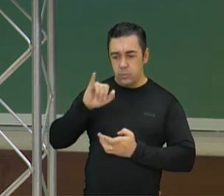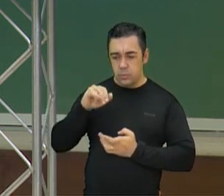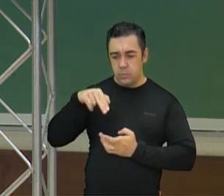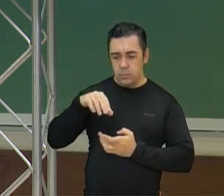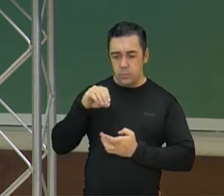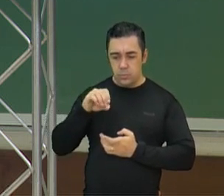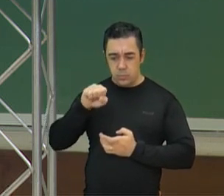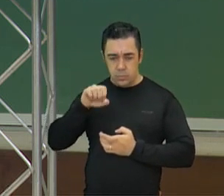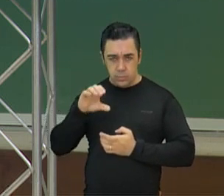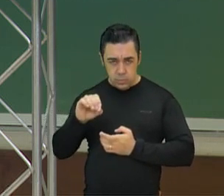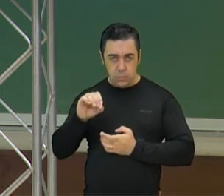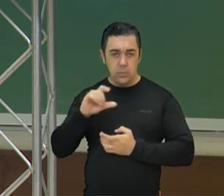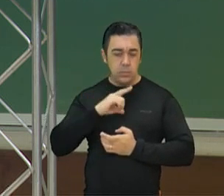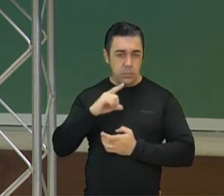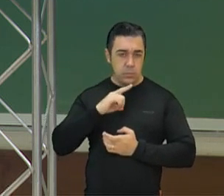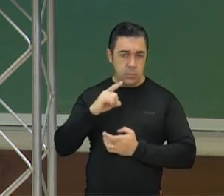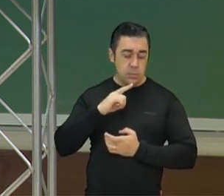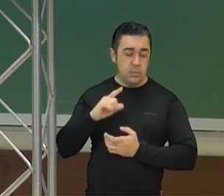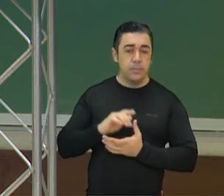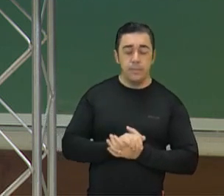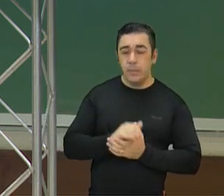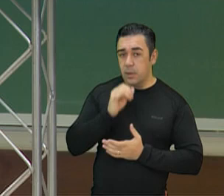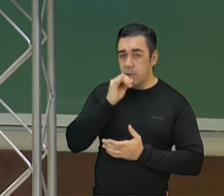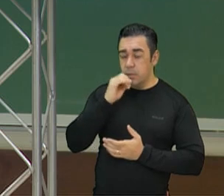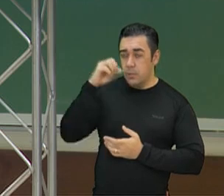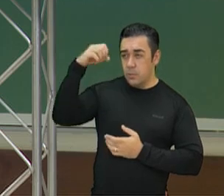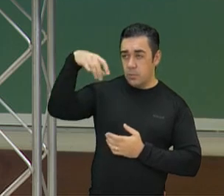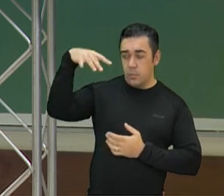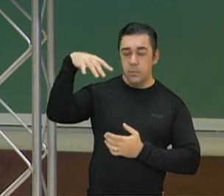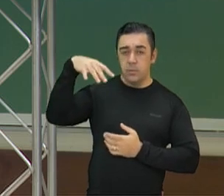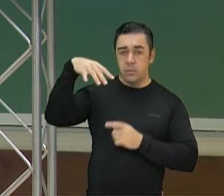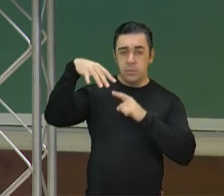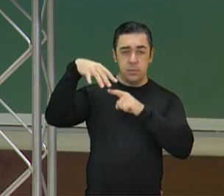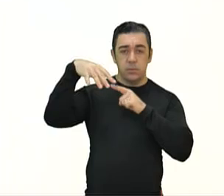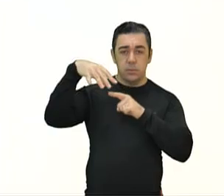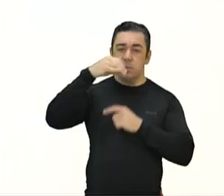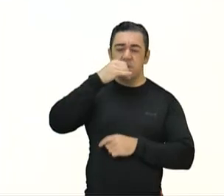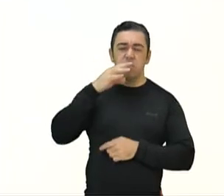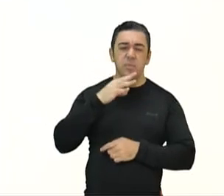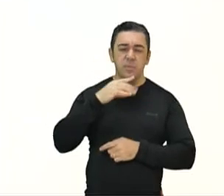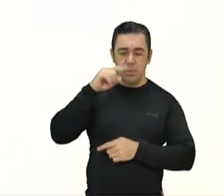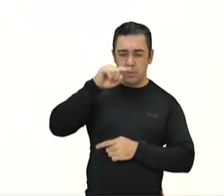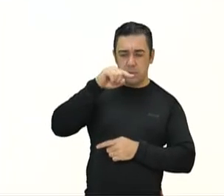a luz acende, né? No caso de uma luz incandescente, se acende